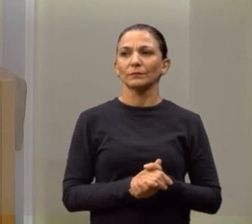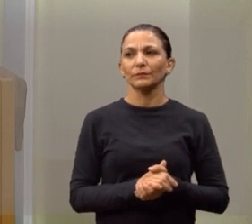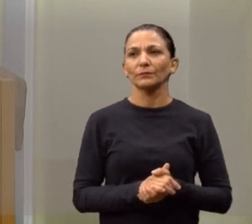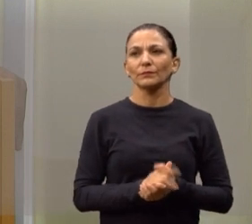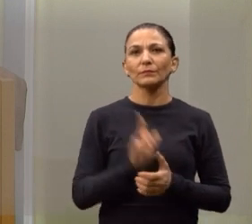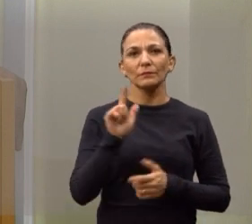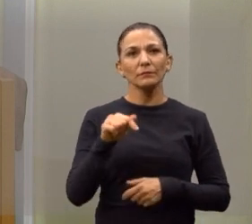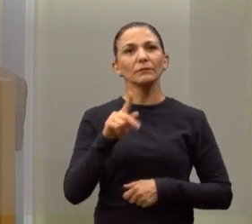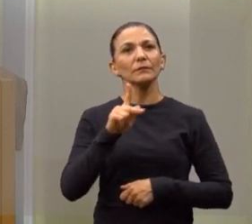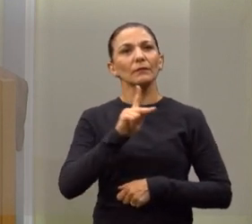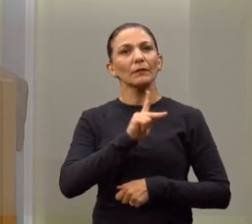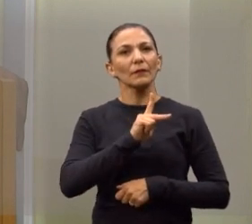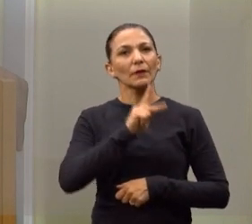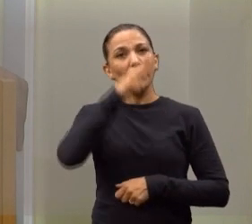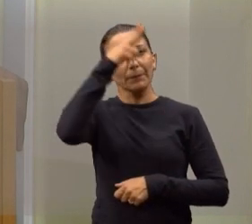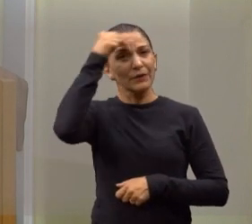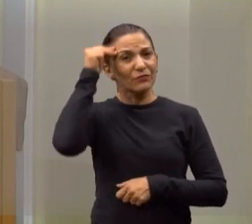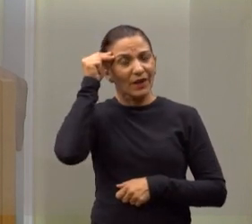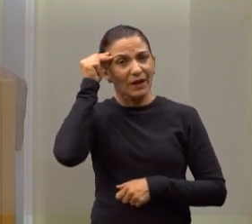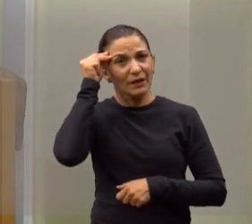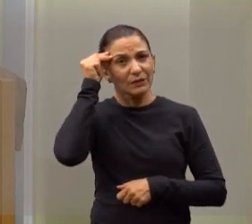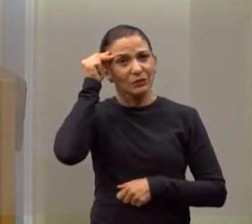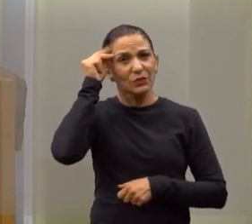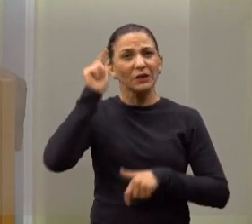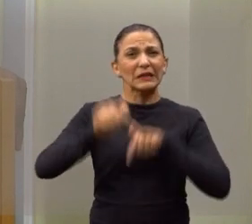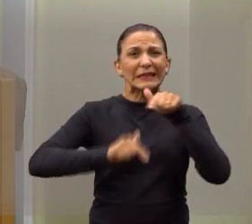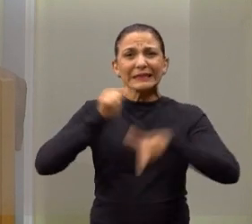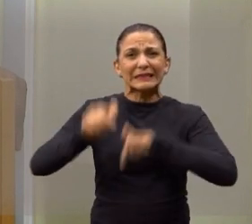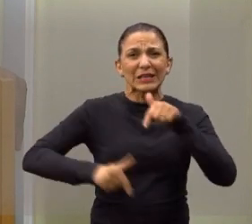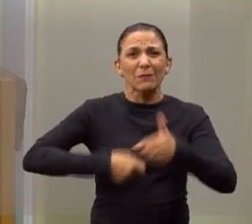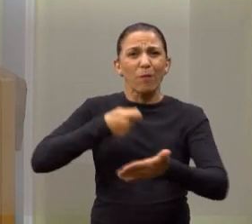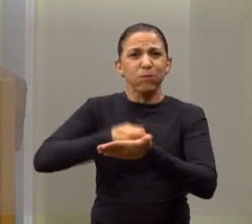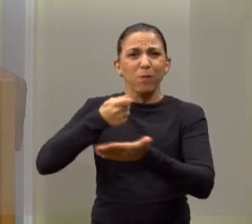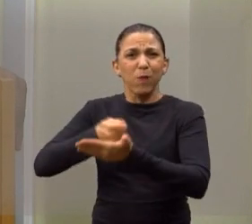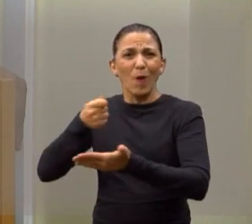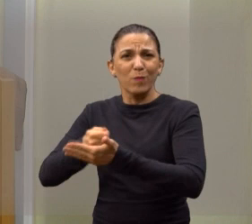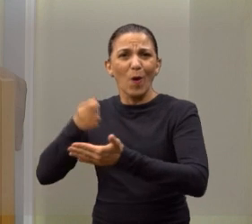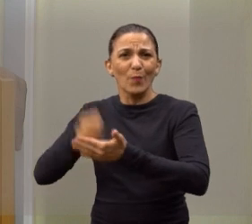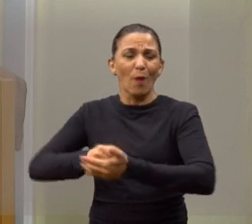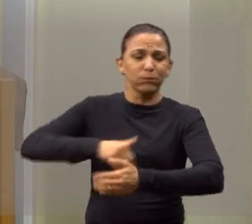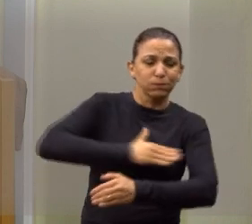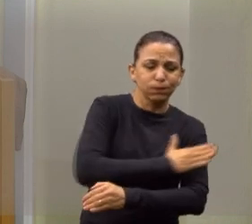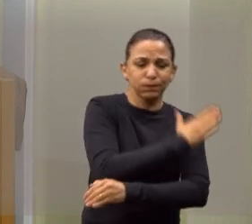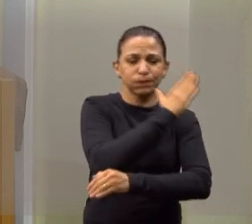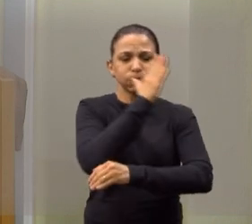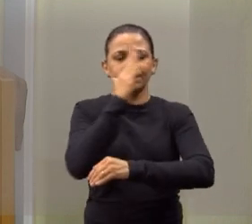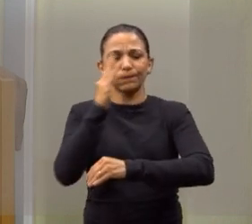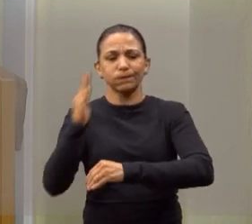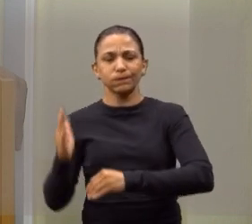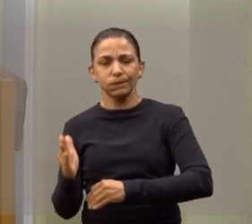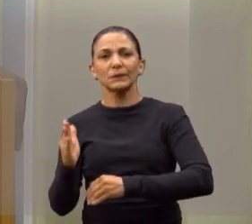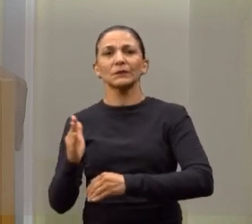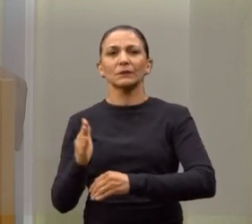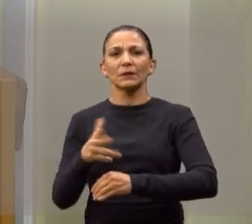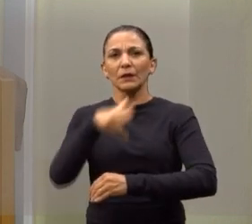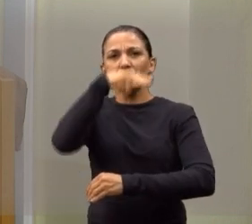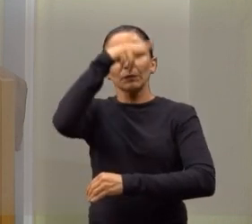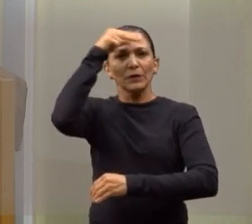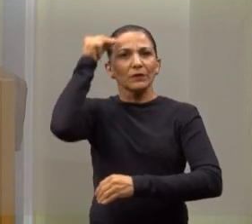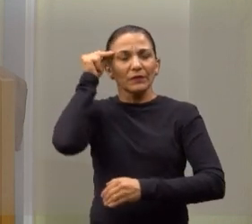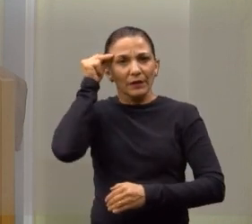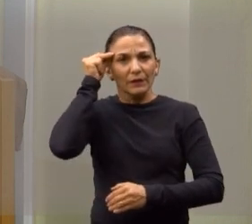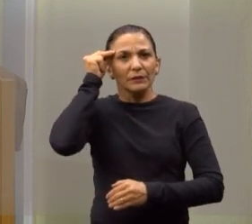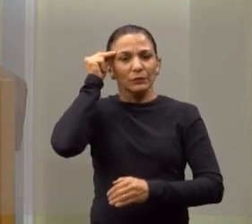prefeito que trabalha 24 horas são Prefeito que trabalha 24 horas é o prefeito que pensa